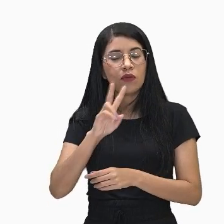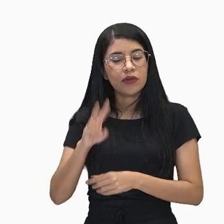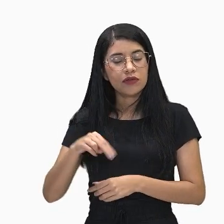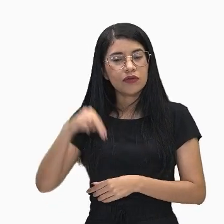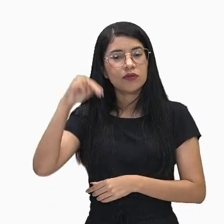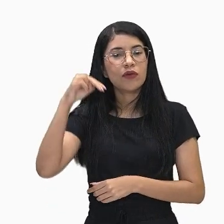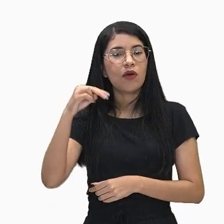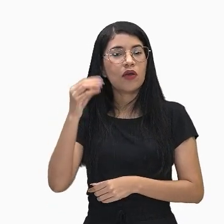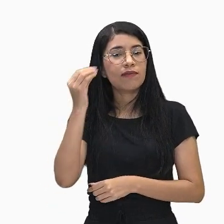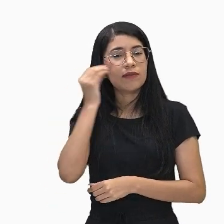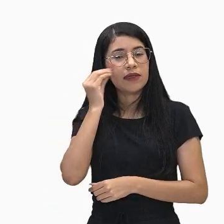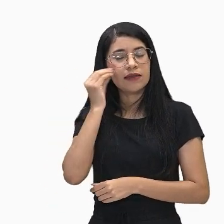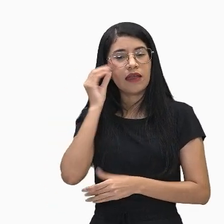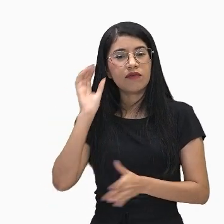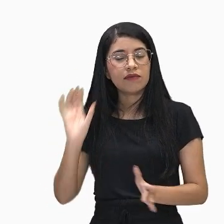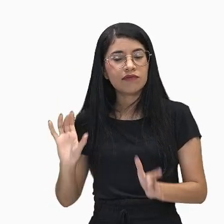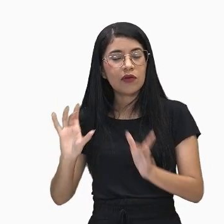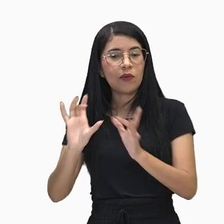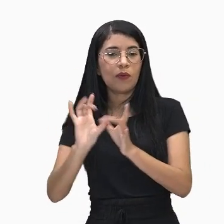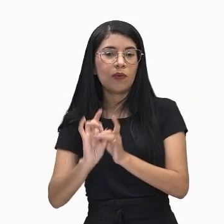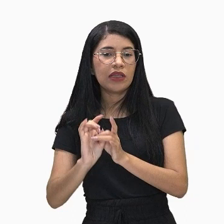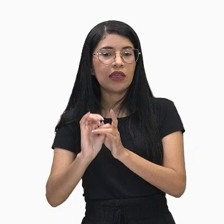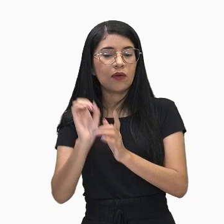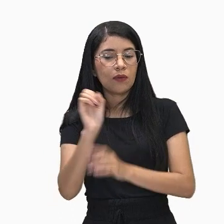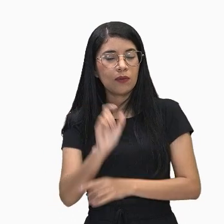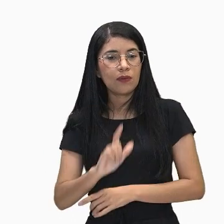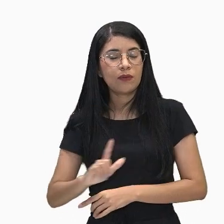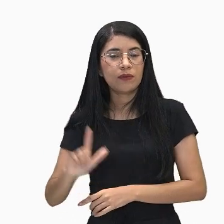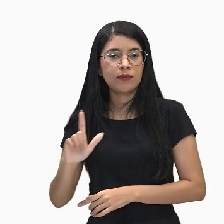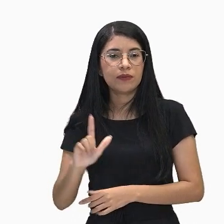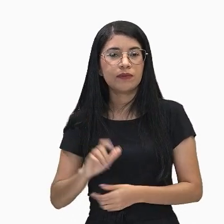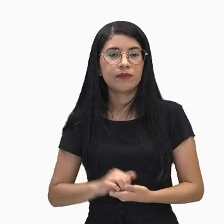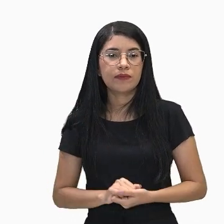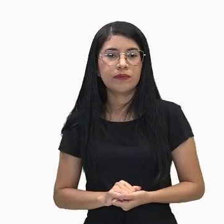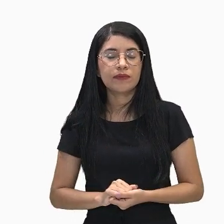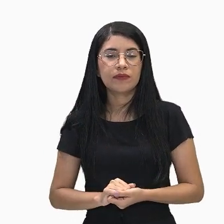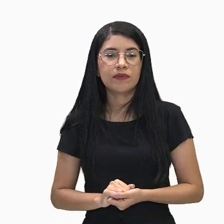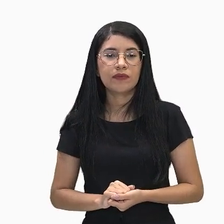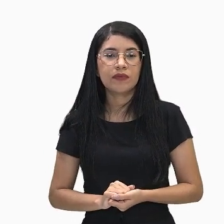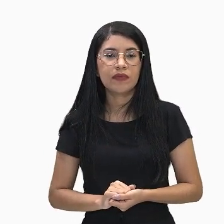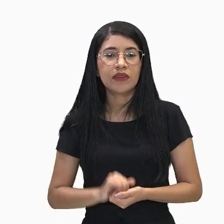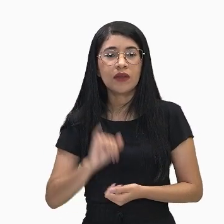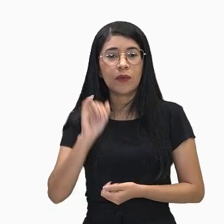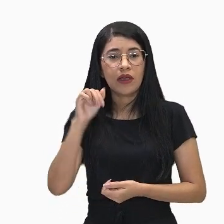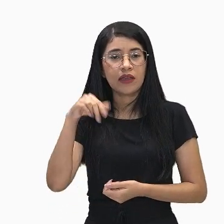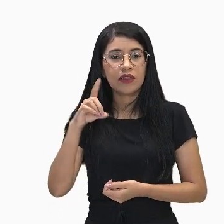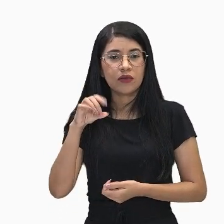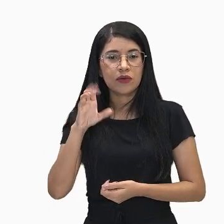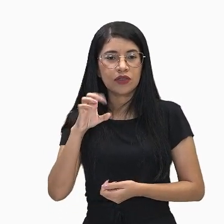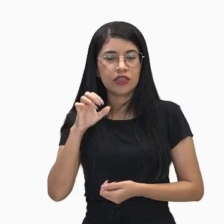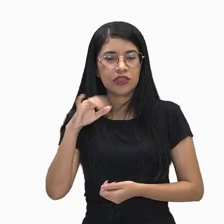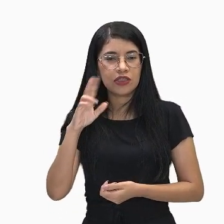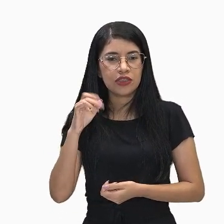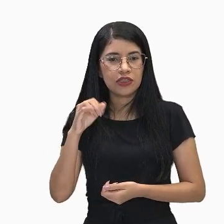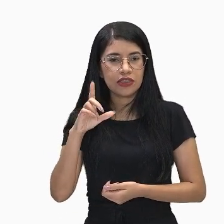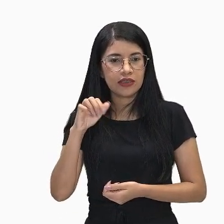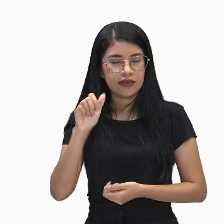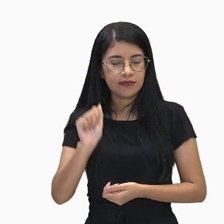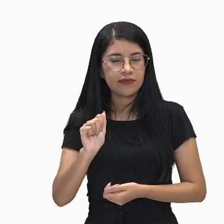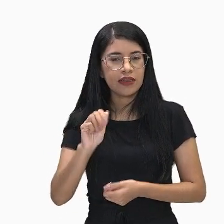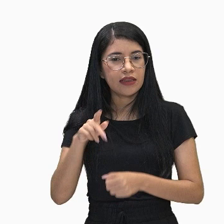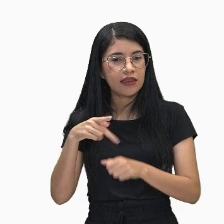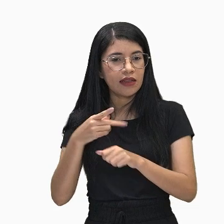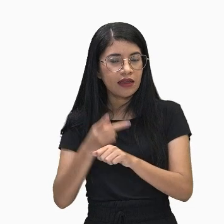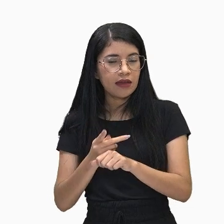buscava a unificação. Adiante, vamos lá, galera. Indochina, ex-colônia francesa, pós Segunda